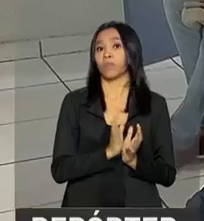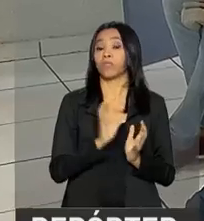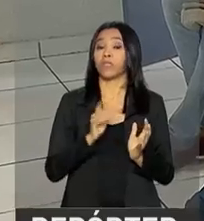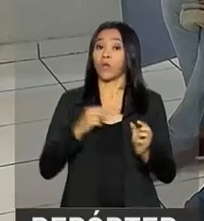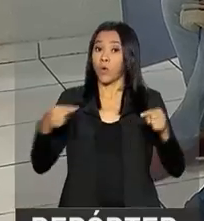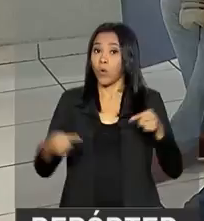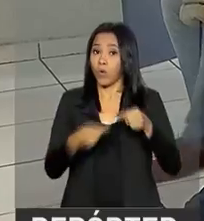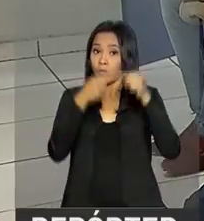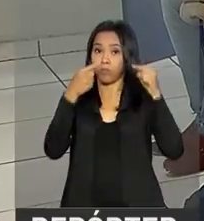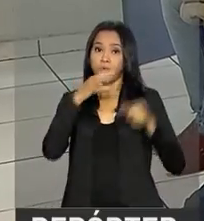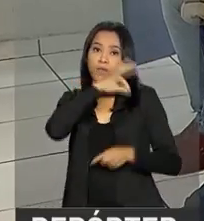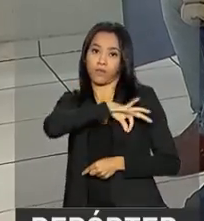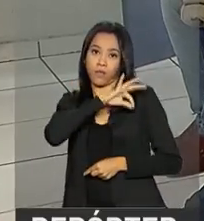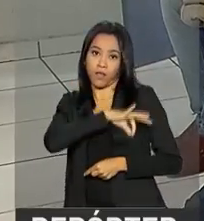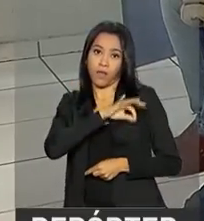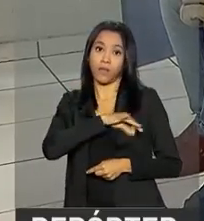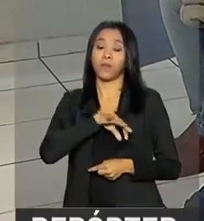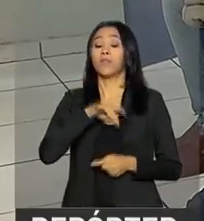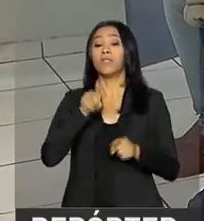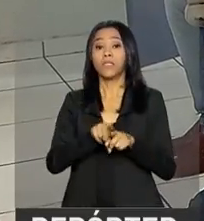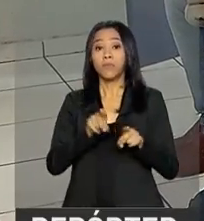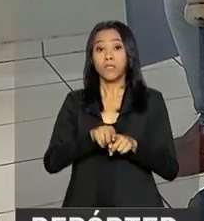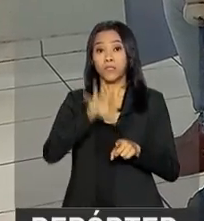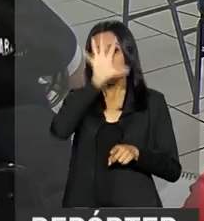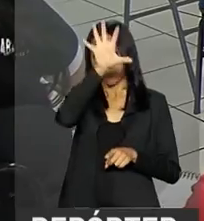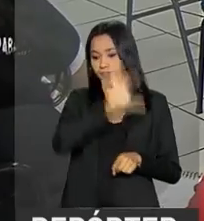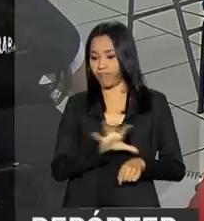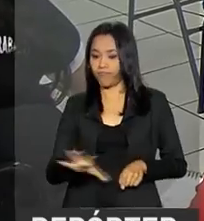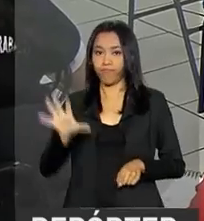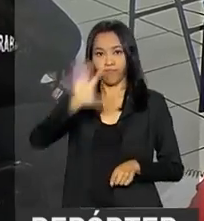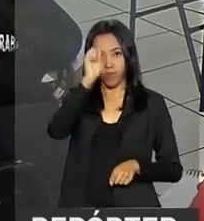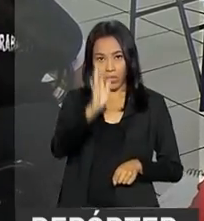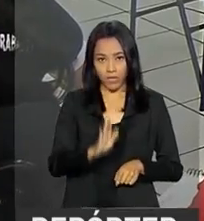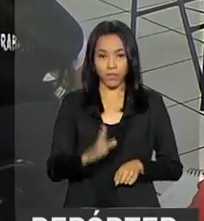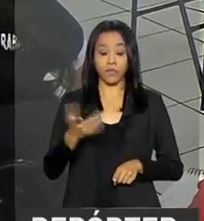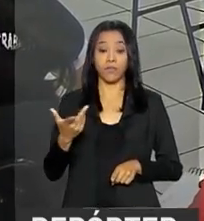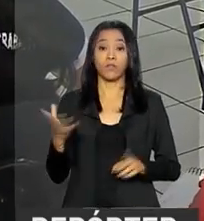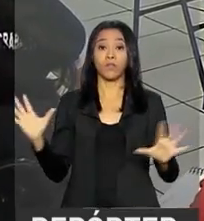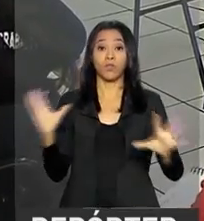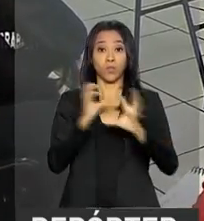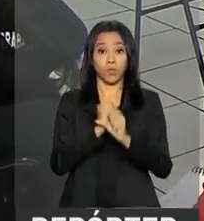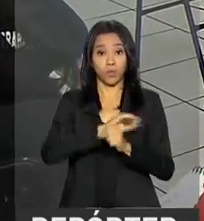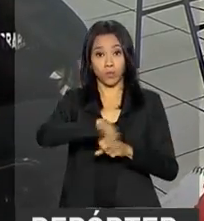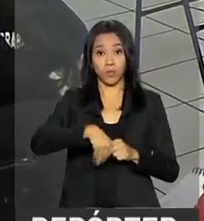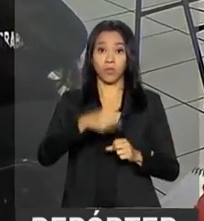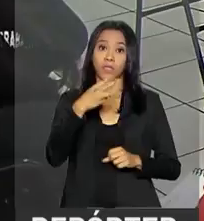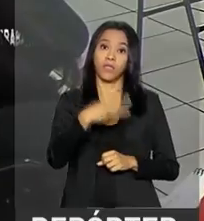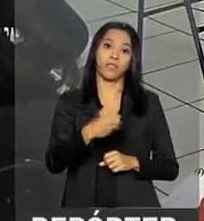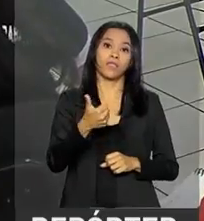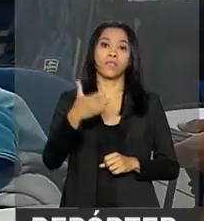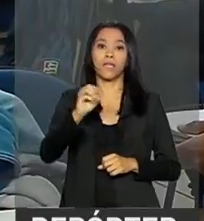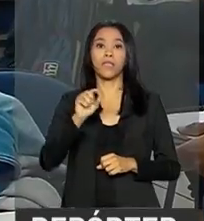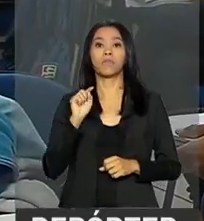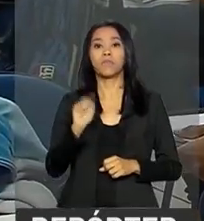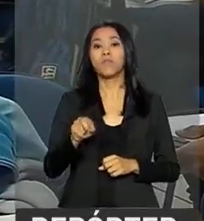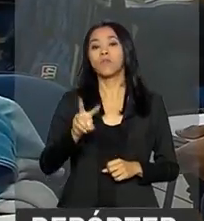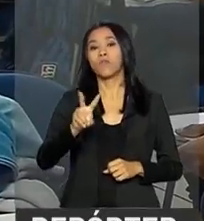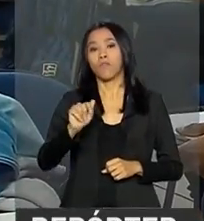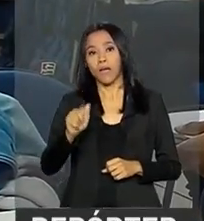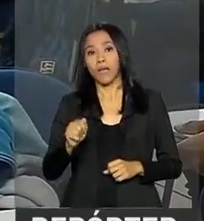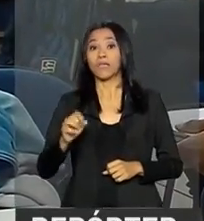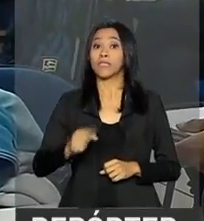renda familiar dos candidatos e das regiões e que vivem no total são ofertadas 310 mil vagas